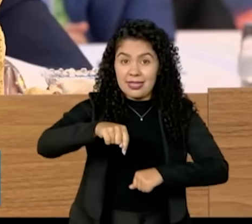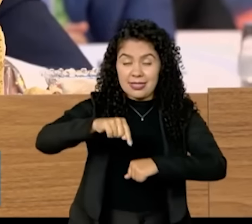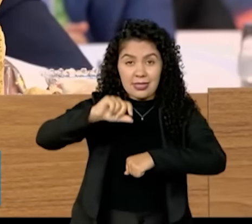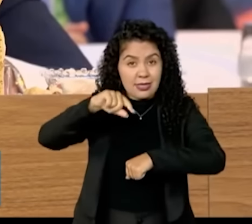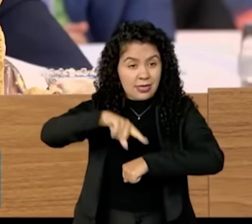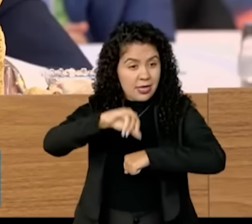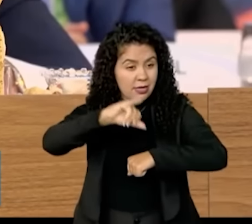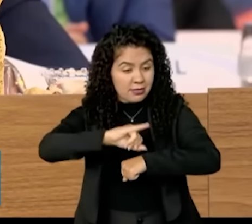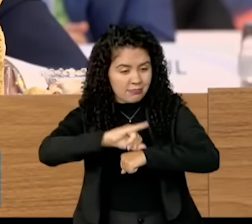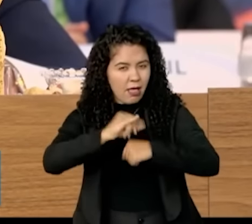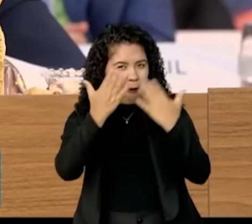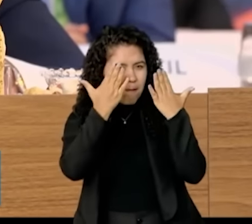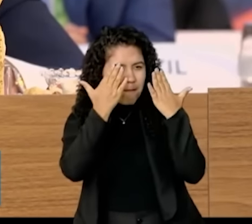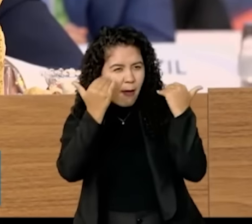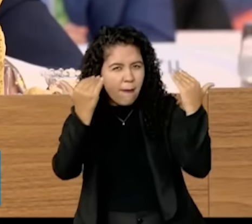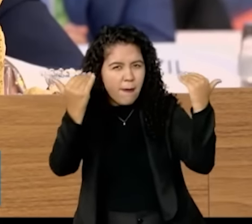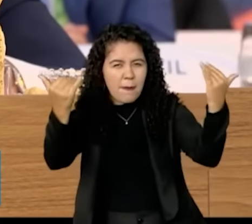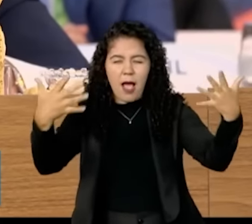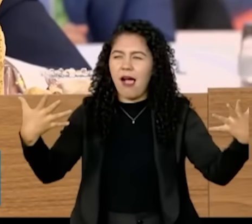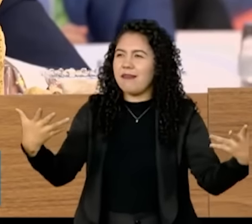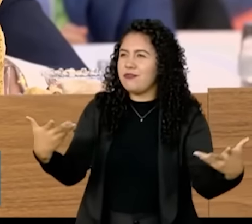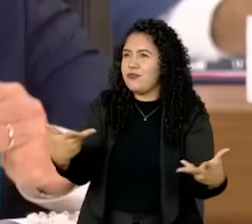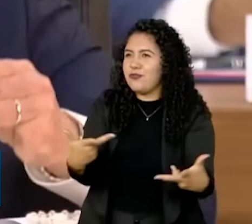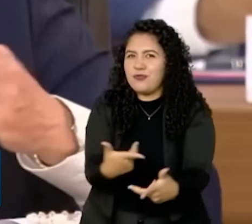conhecida como a Cidade Maravilhosa.